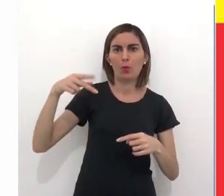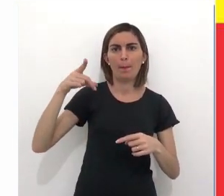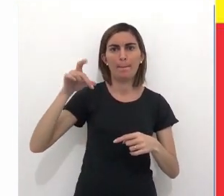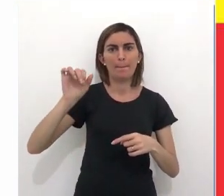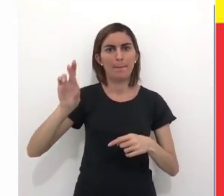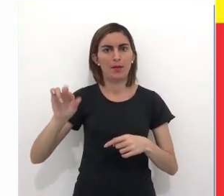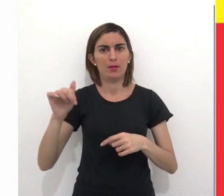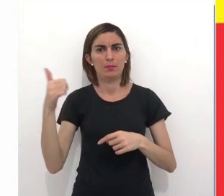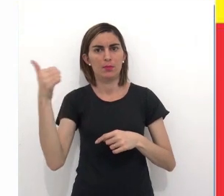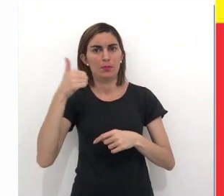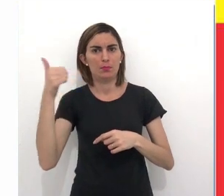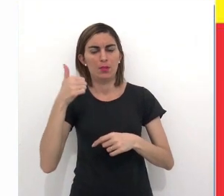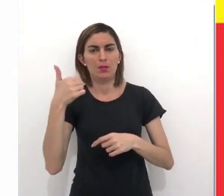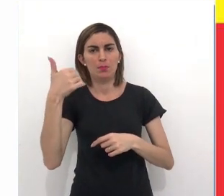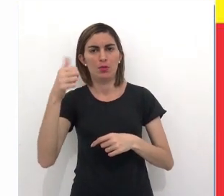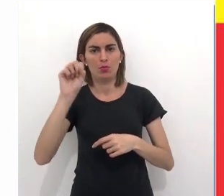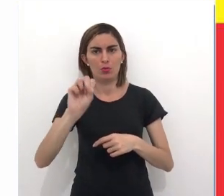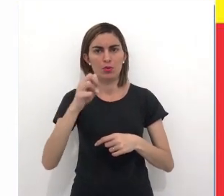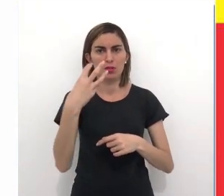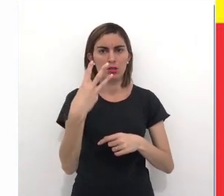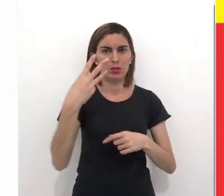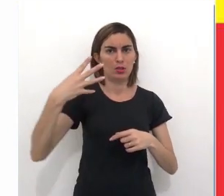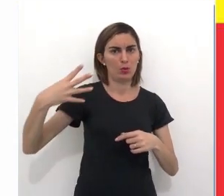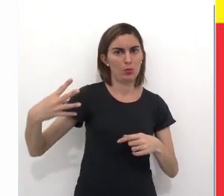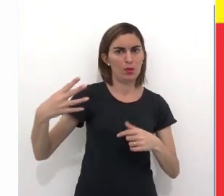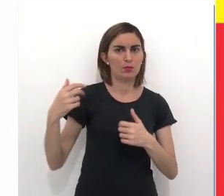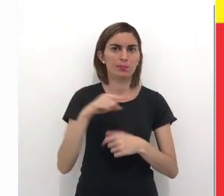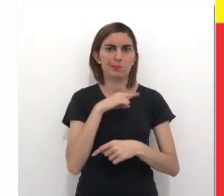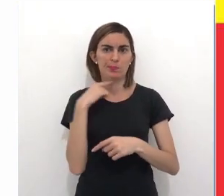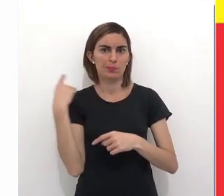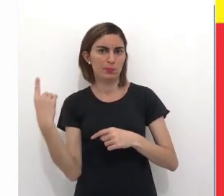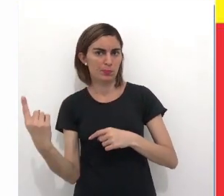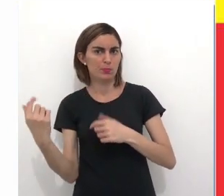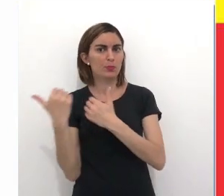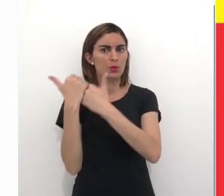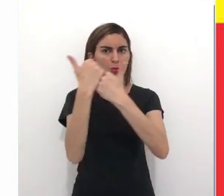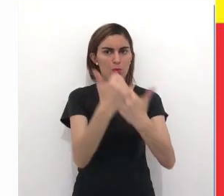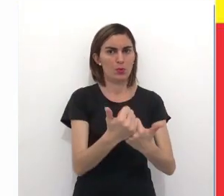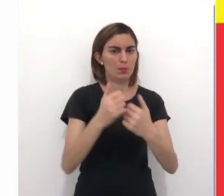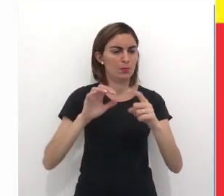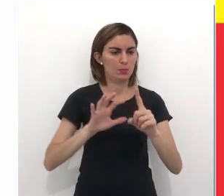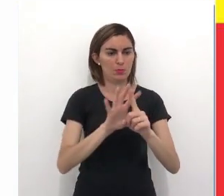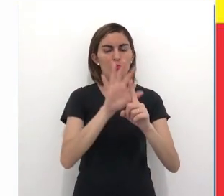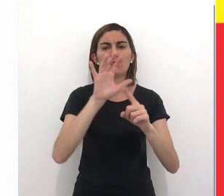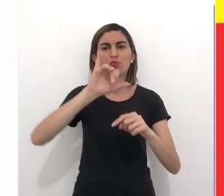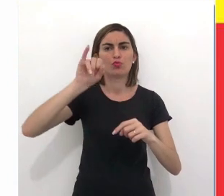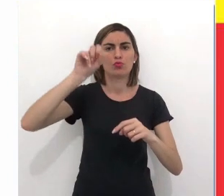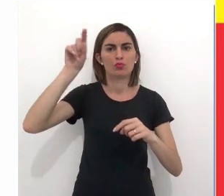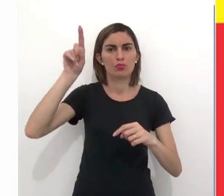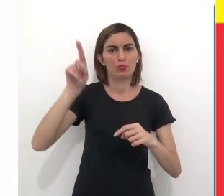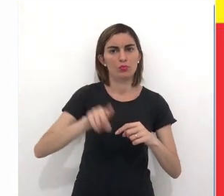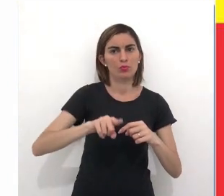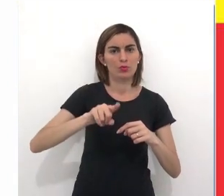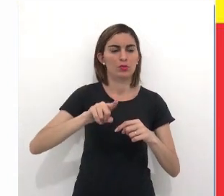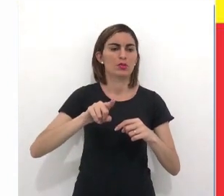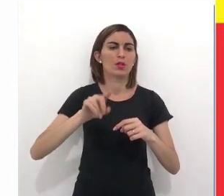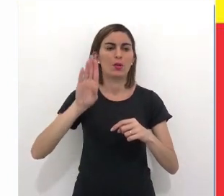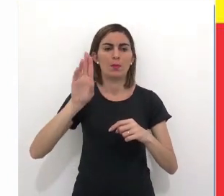I, em 1834. Então, um representante influente desse grupo era